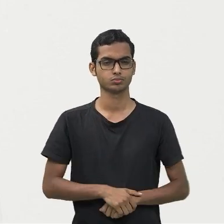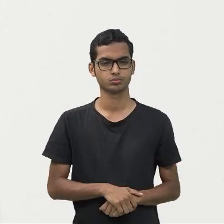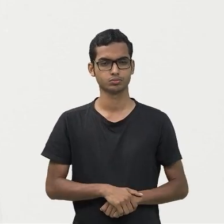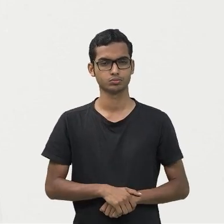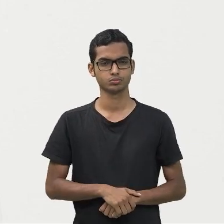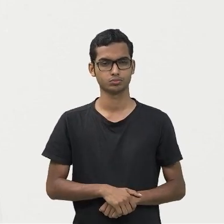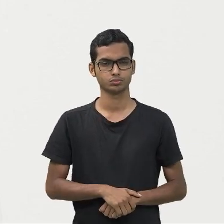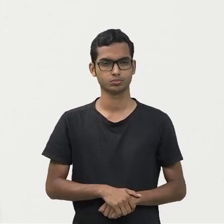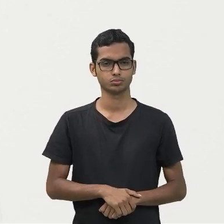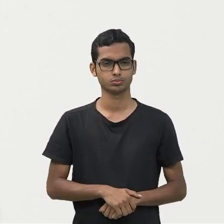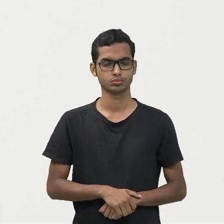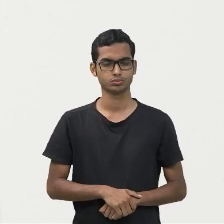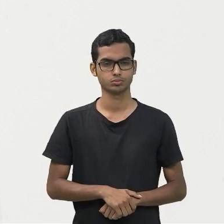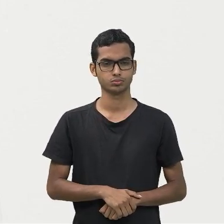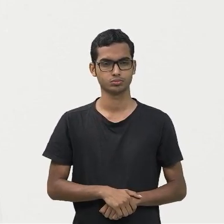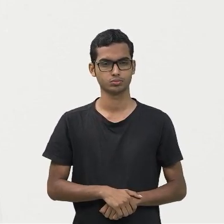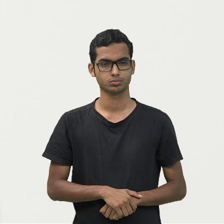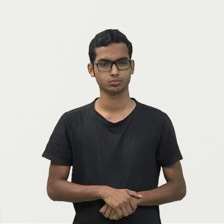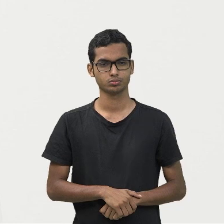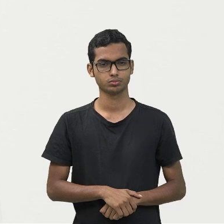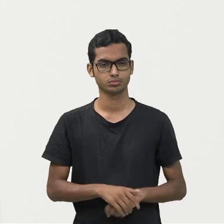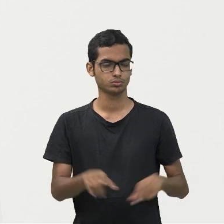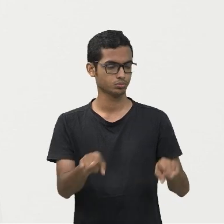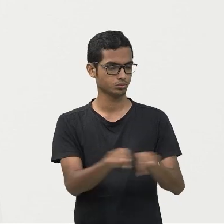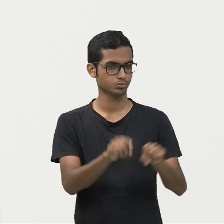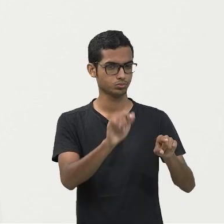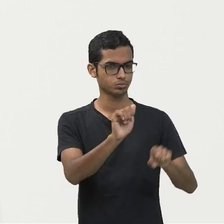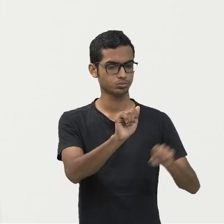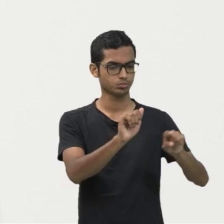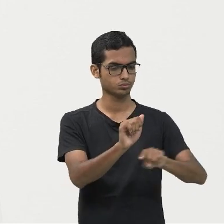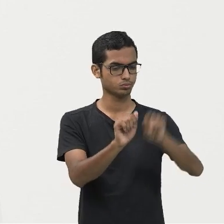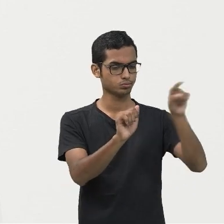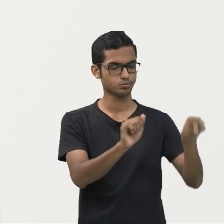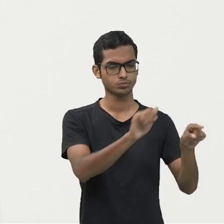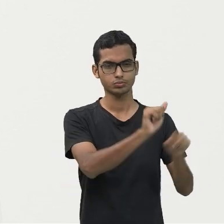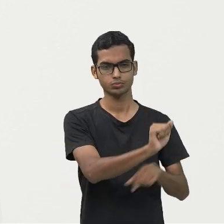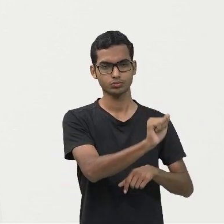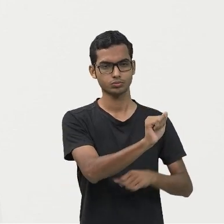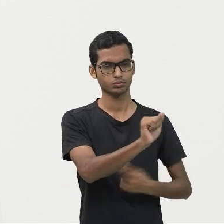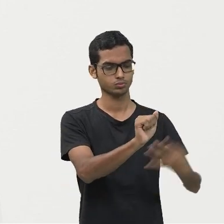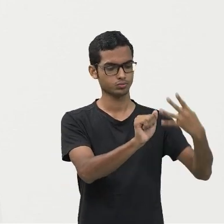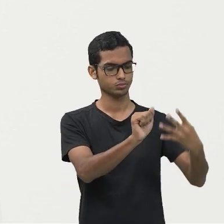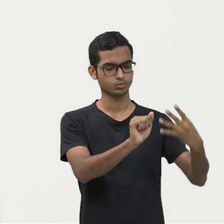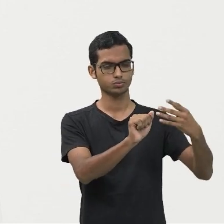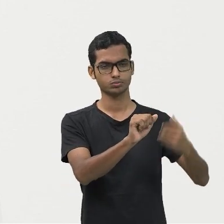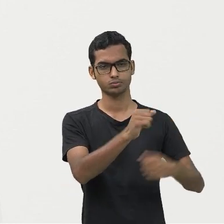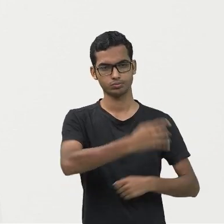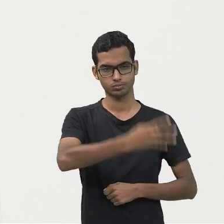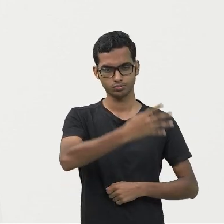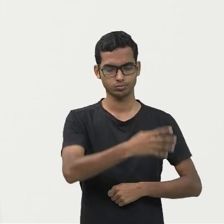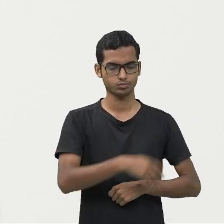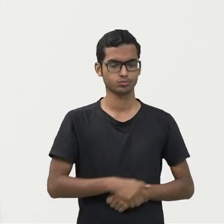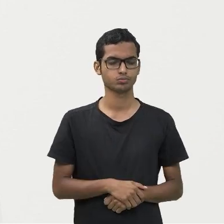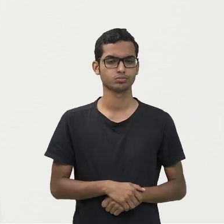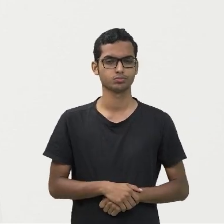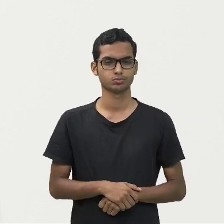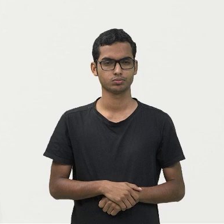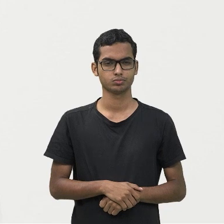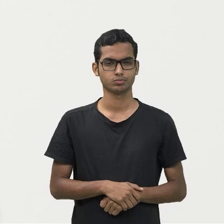sequência. Assim como o A4 é o meu quarto termo da sequência,